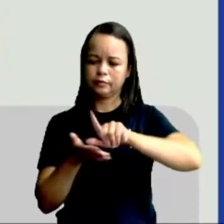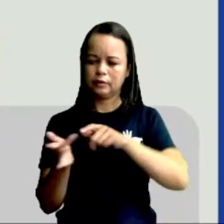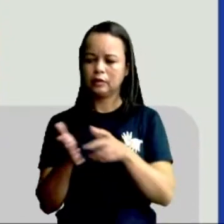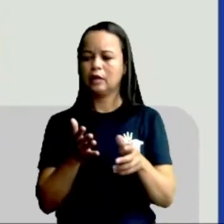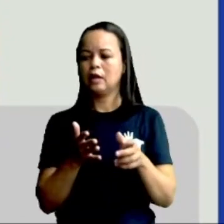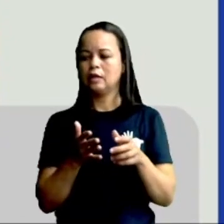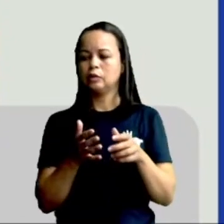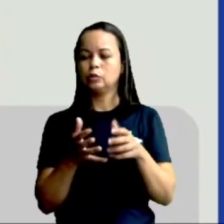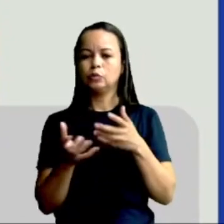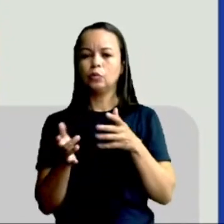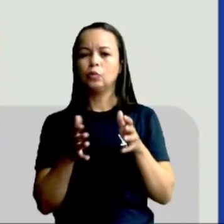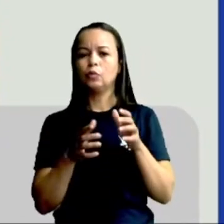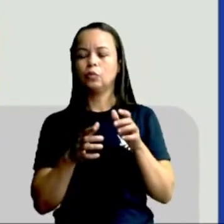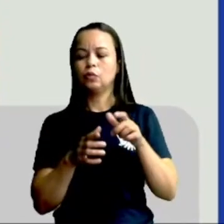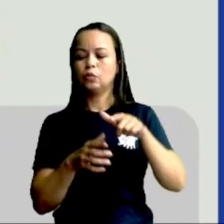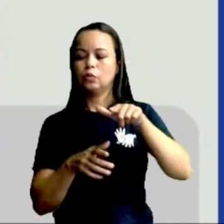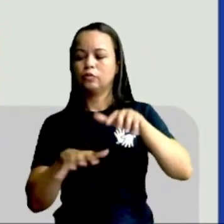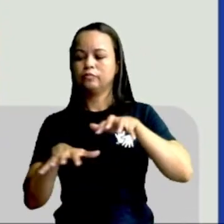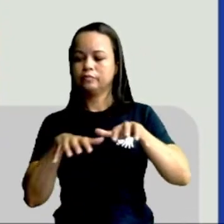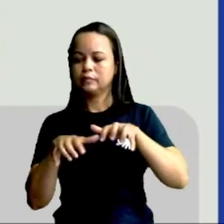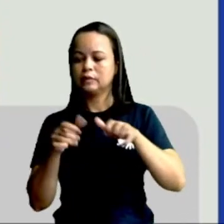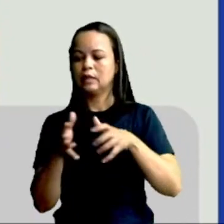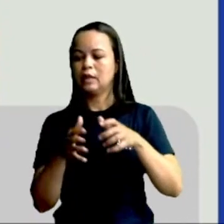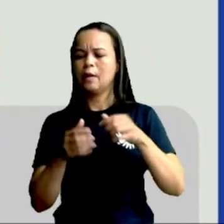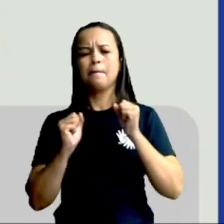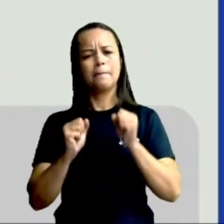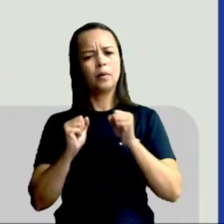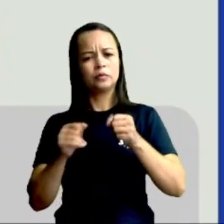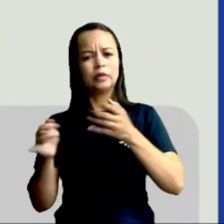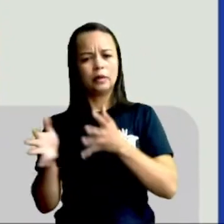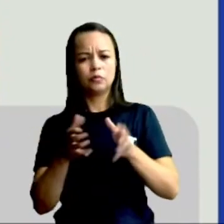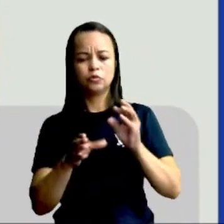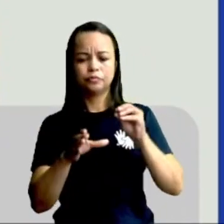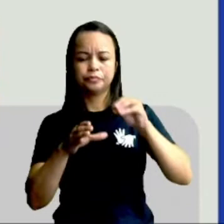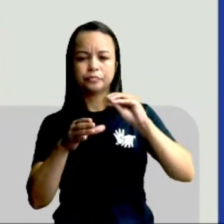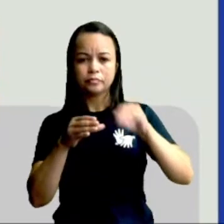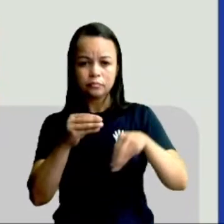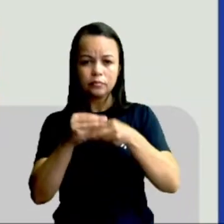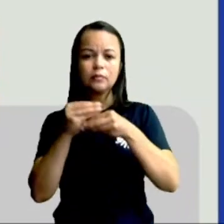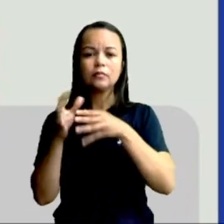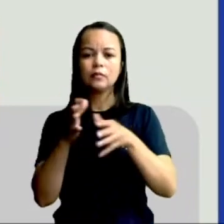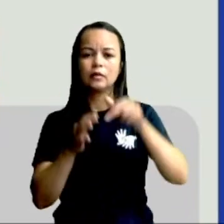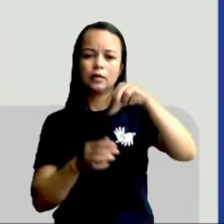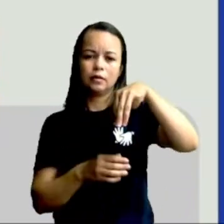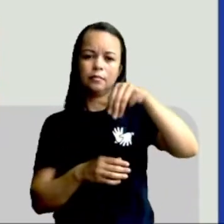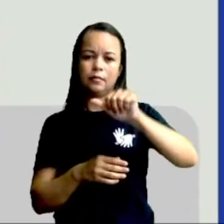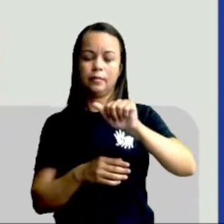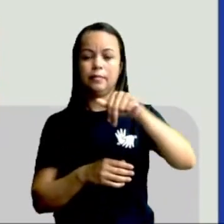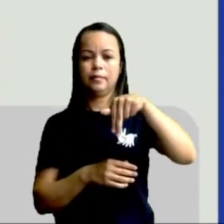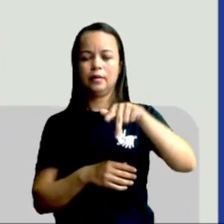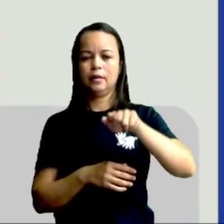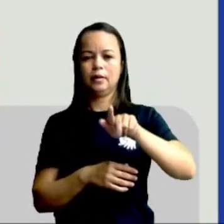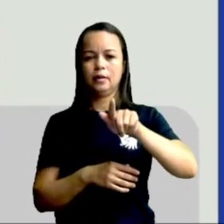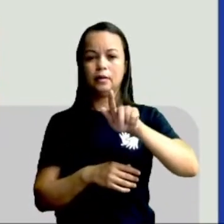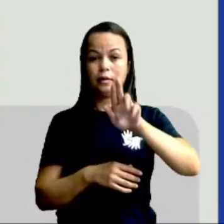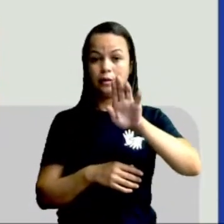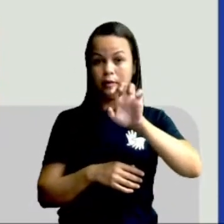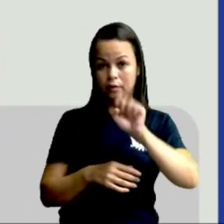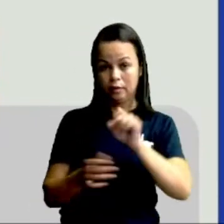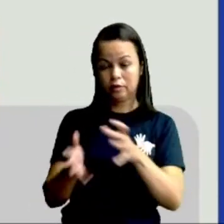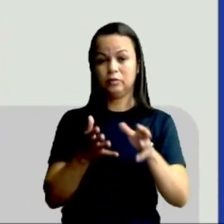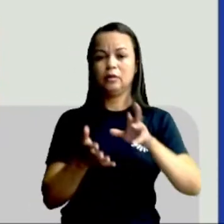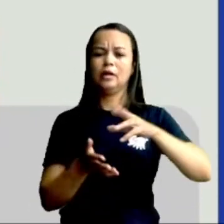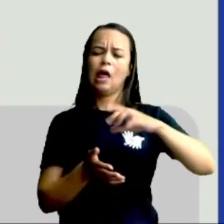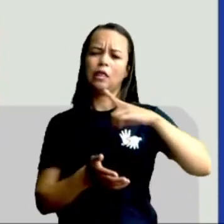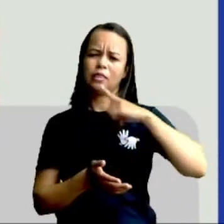litorânea. Podemos incluir os mangues, que é riquíssimos em ecossistema, ou seja, tem